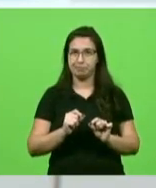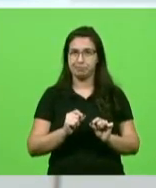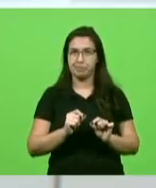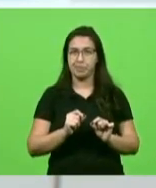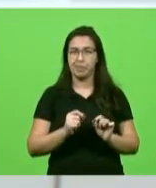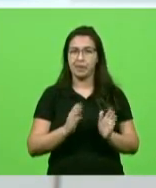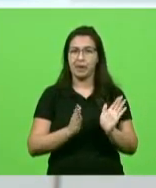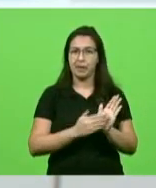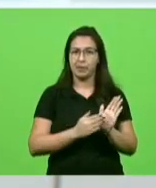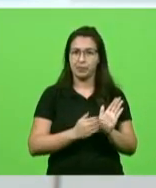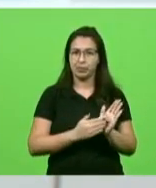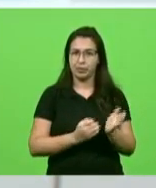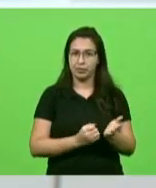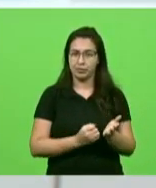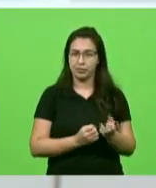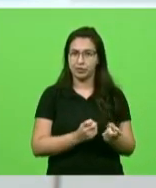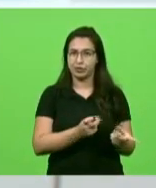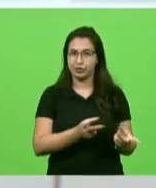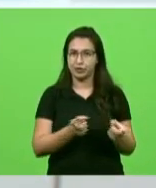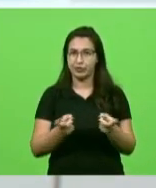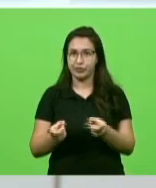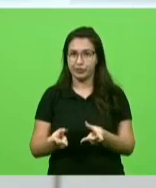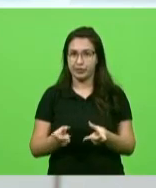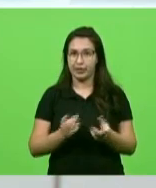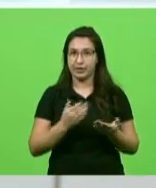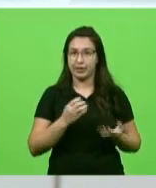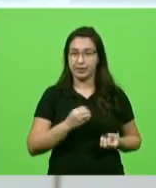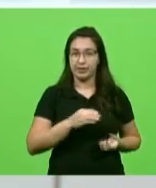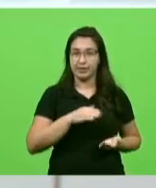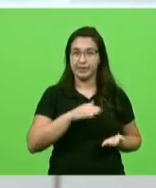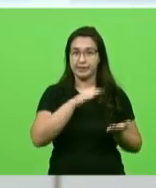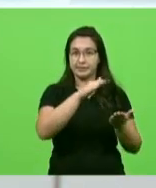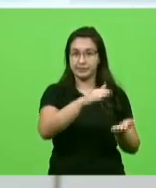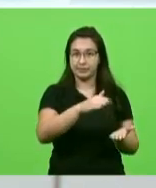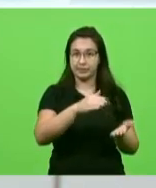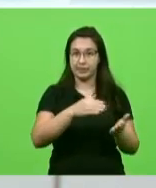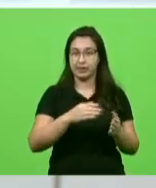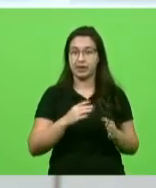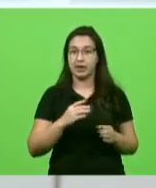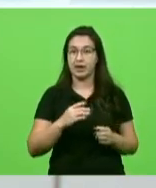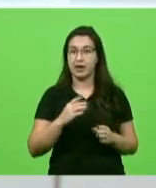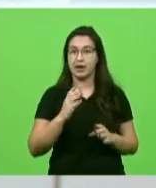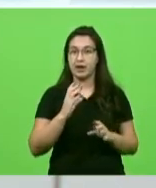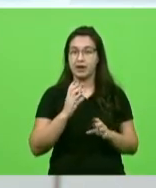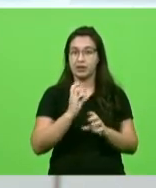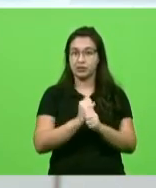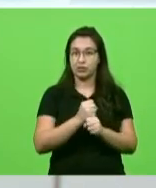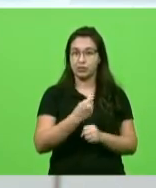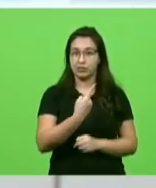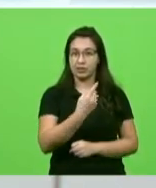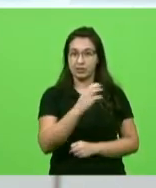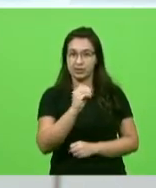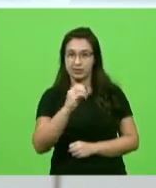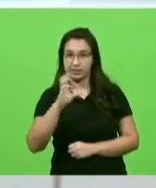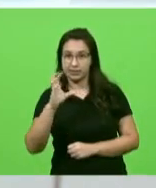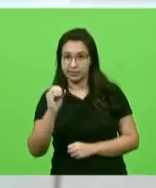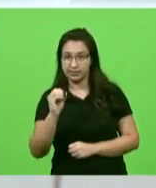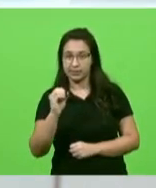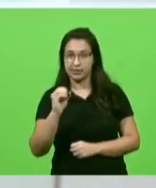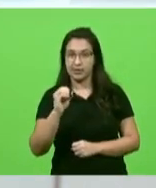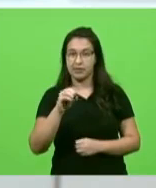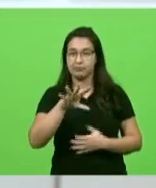termos da proposta de venda a entrega das 100 primeiras unidades dos ventiladores pulmonares